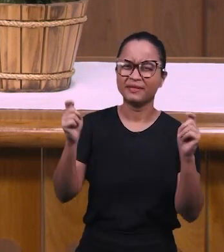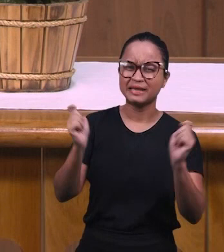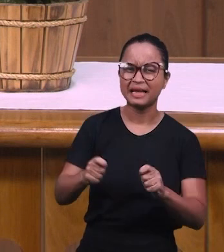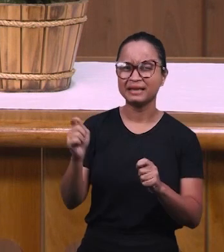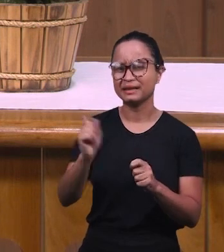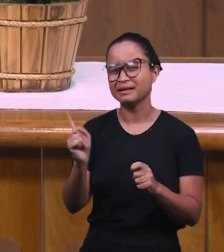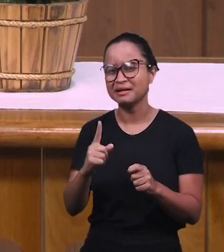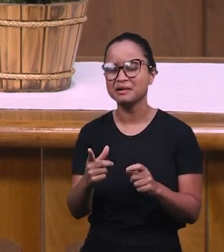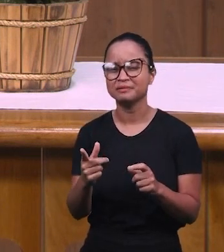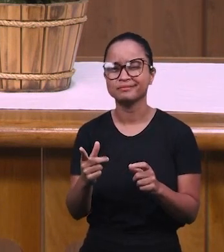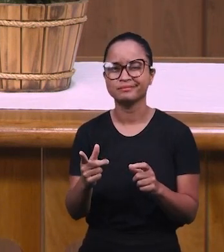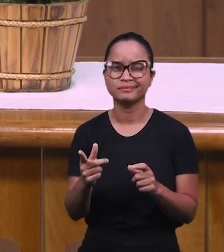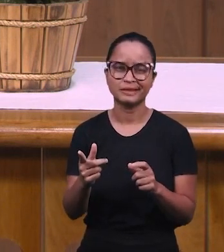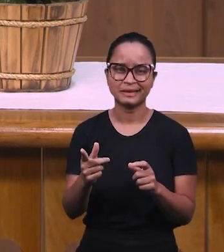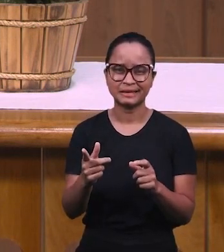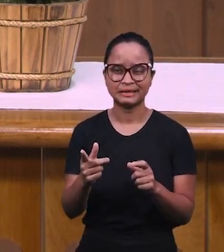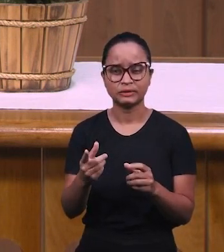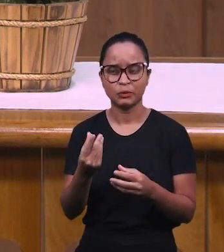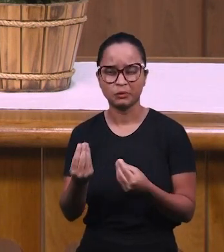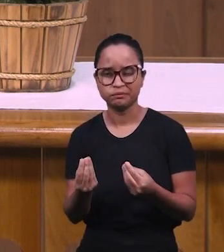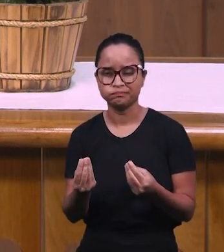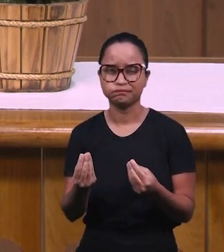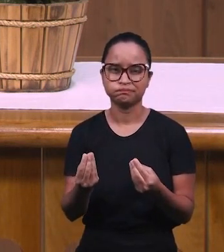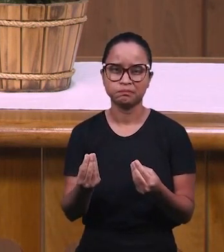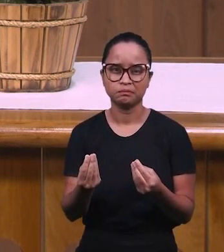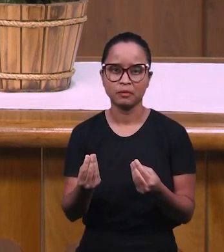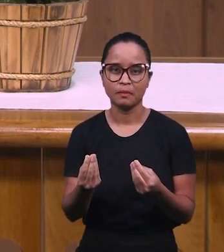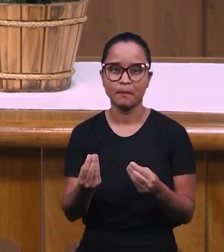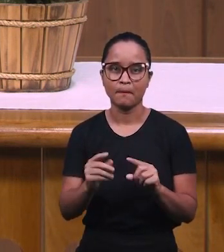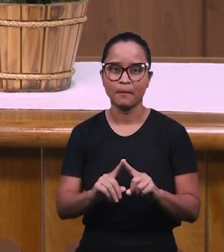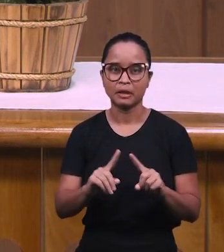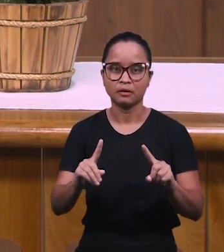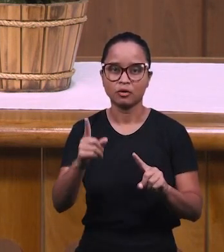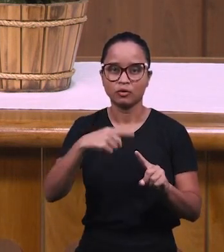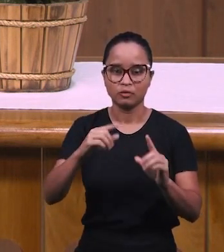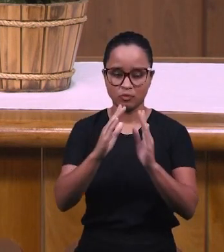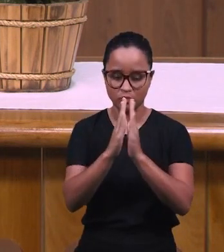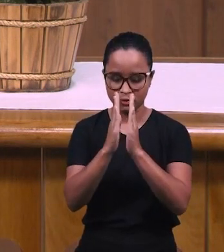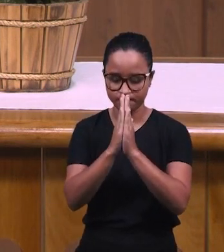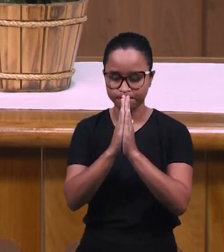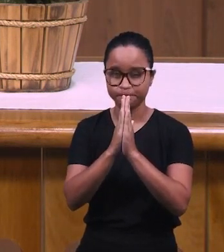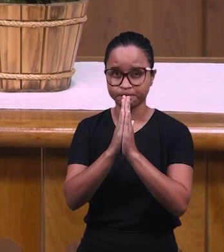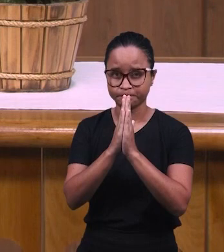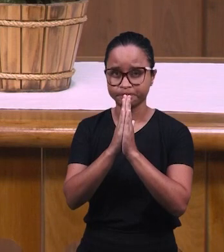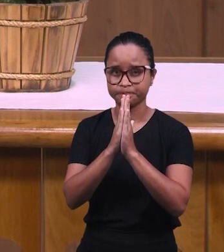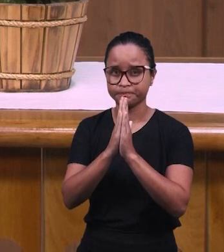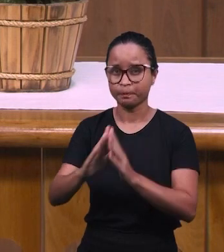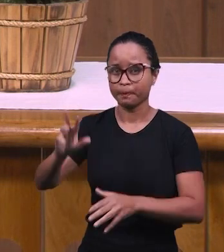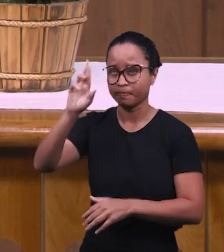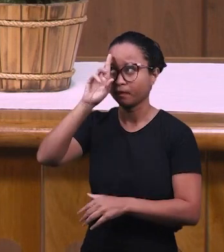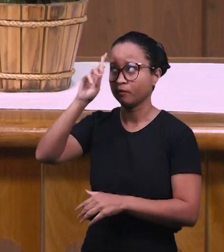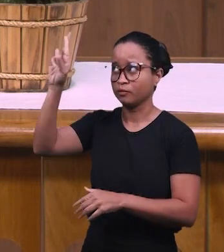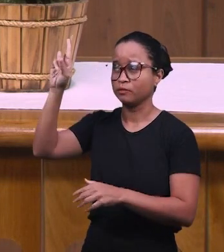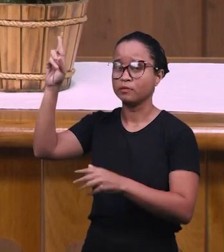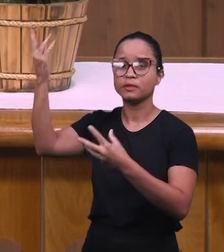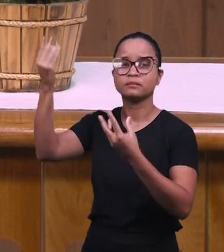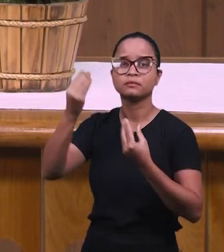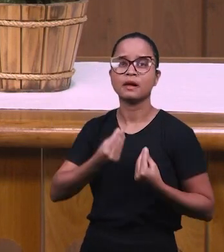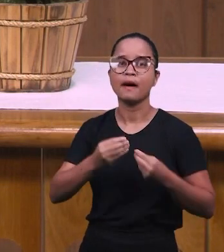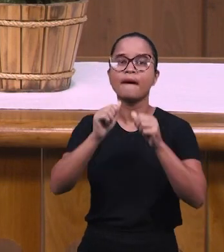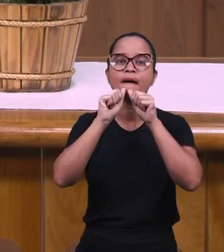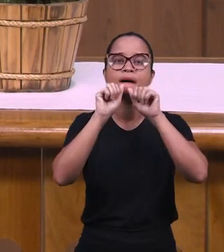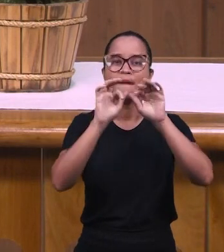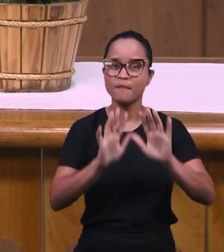suprir, que não vai ser necessário, através da oração, o Senhor, ele pode nos